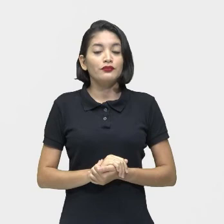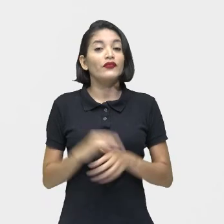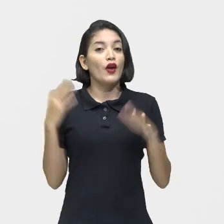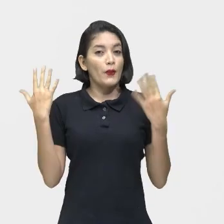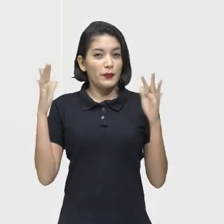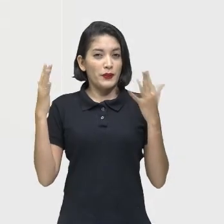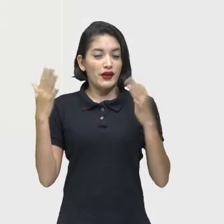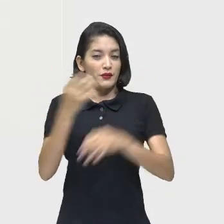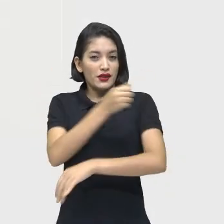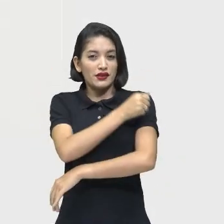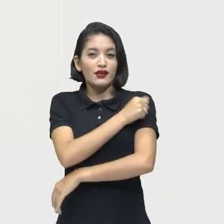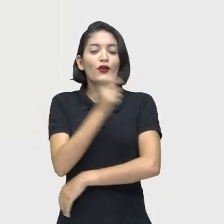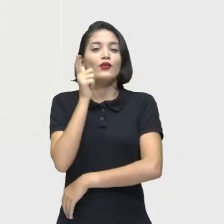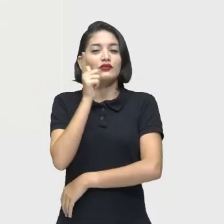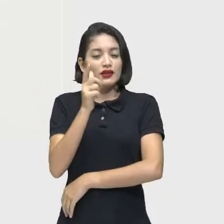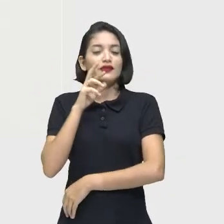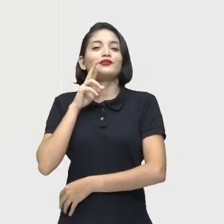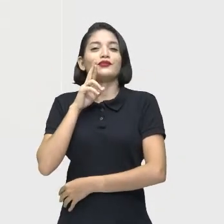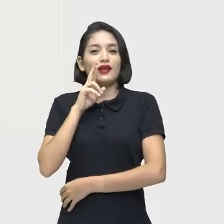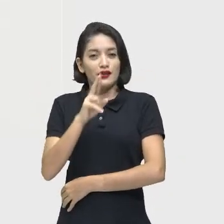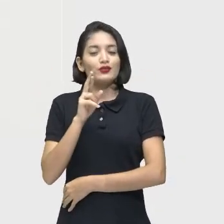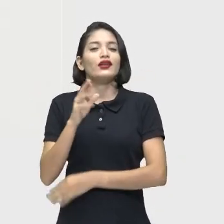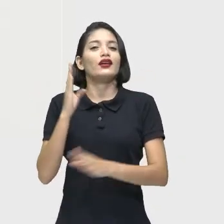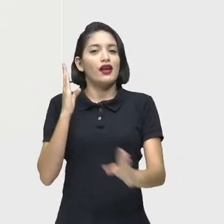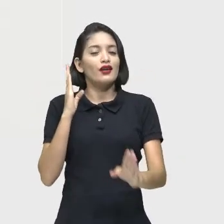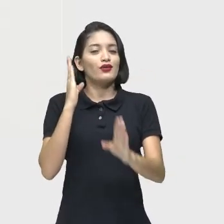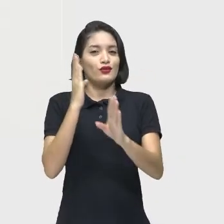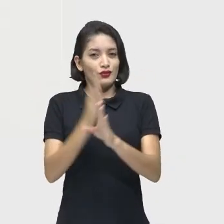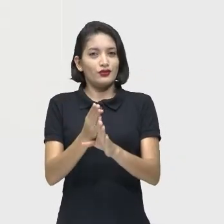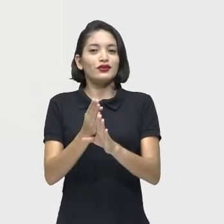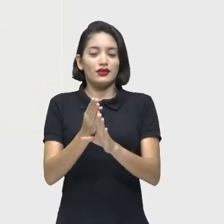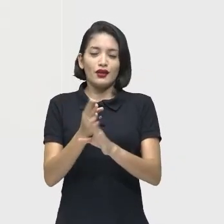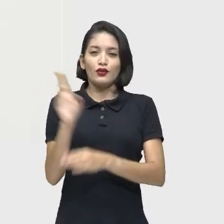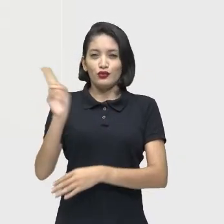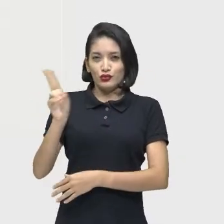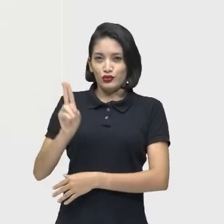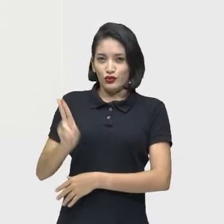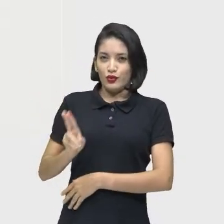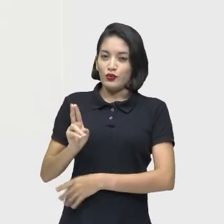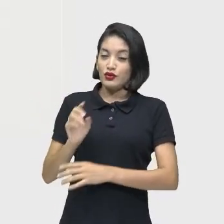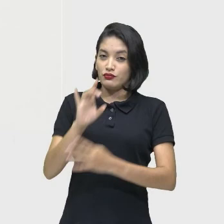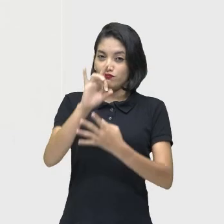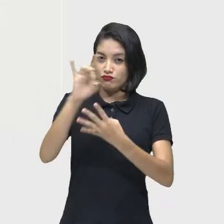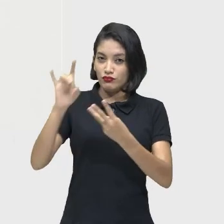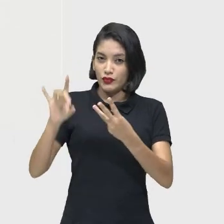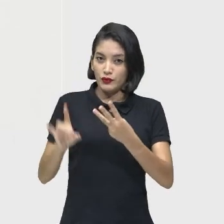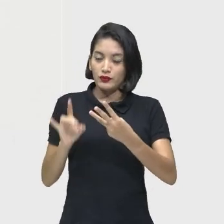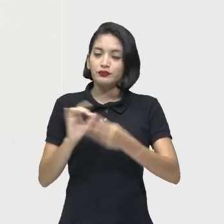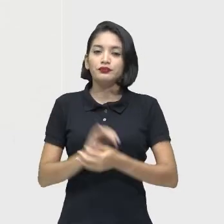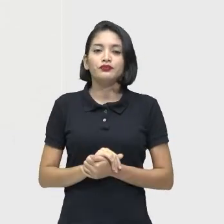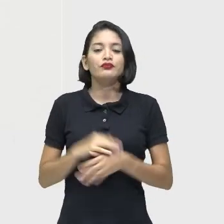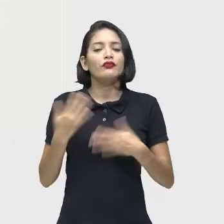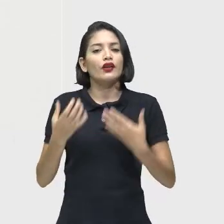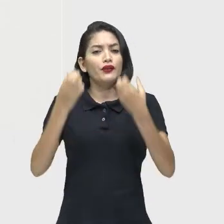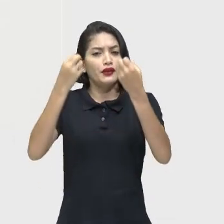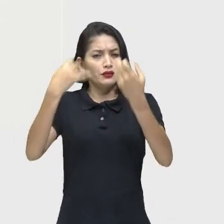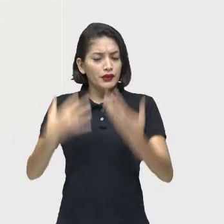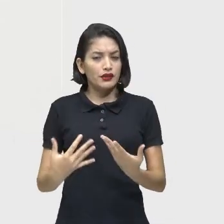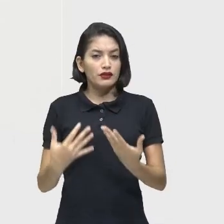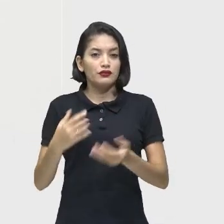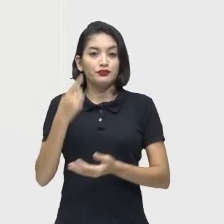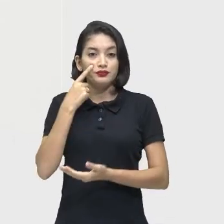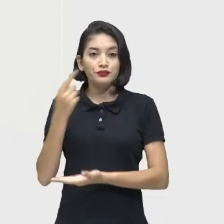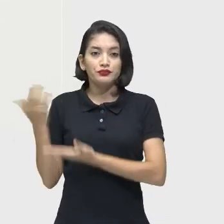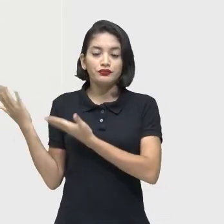Parabéns aos nossos alunos que conseguiram encontrar e identificar esses órgãos do sistema. E quanto ao nosso comentário, olha